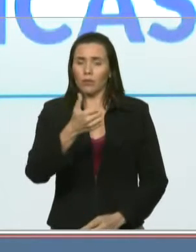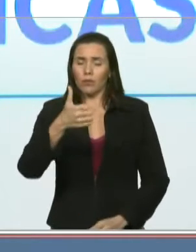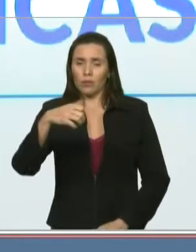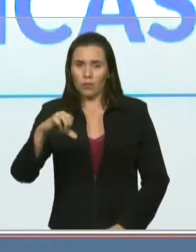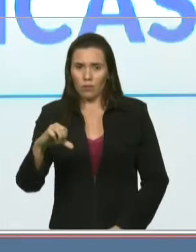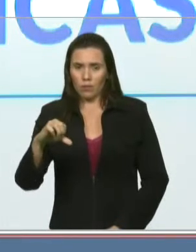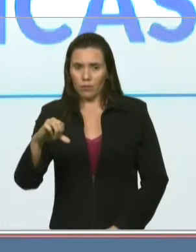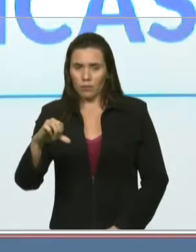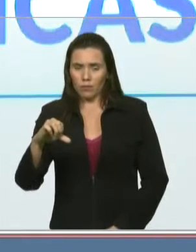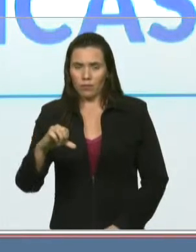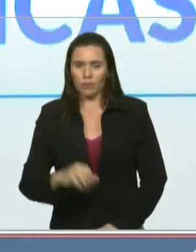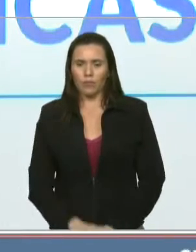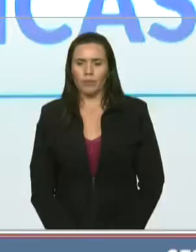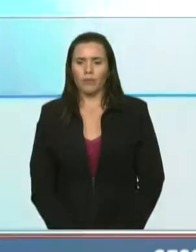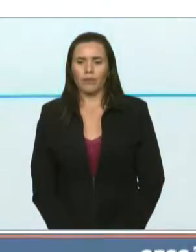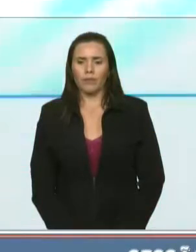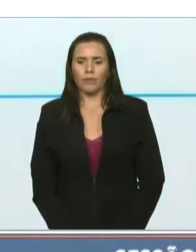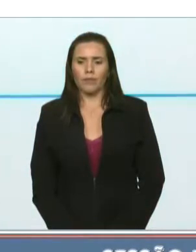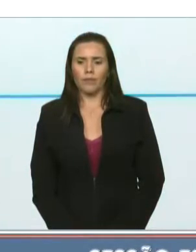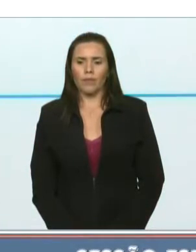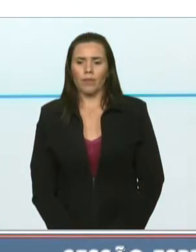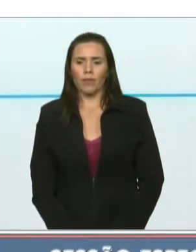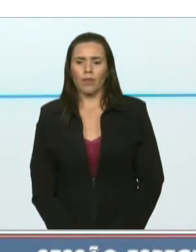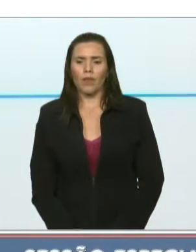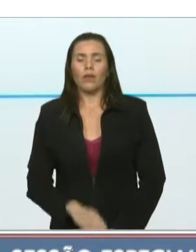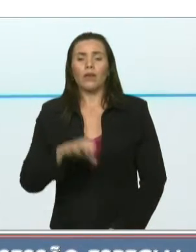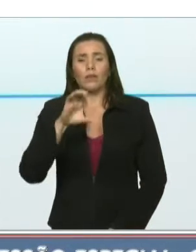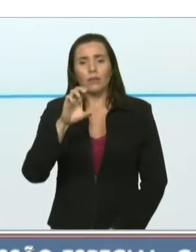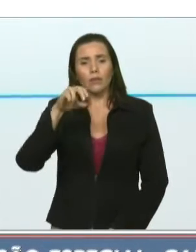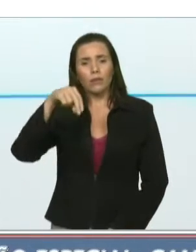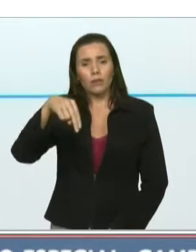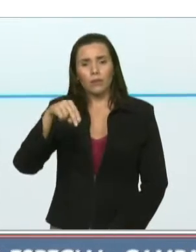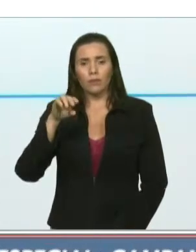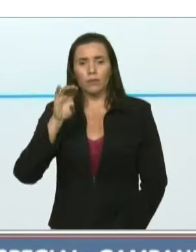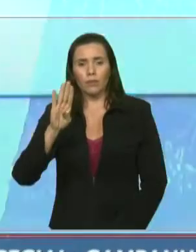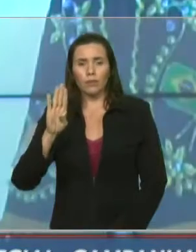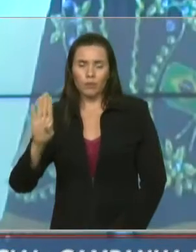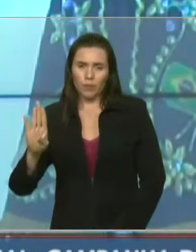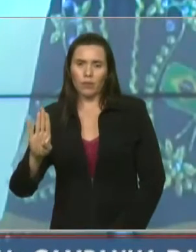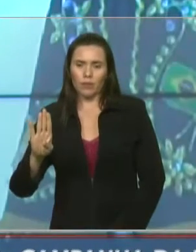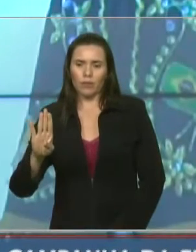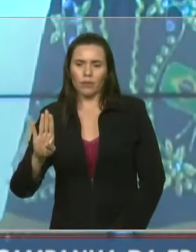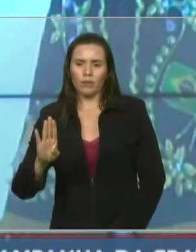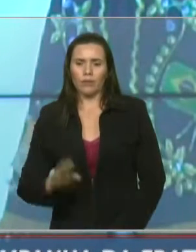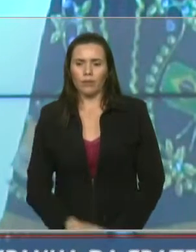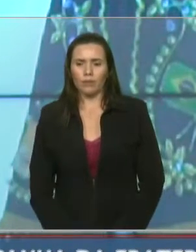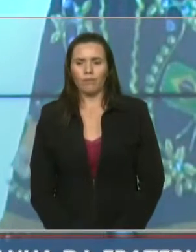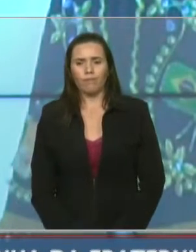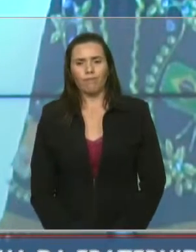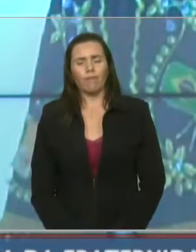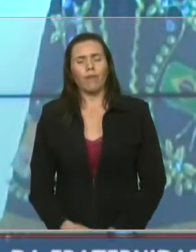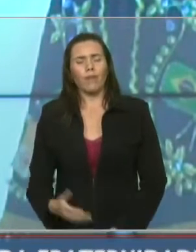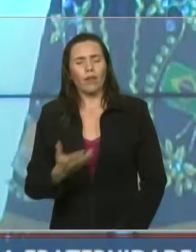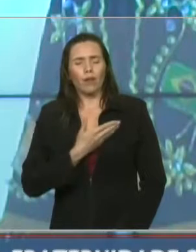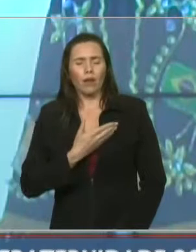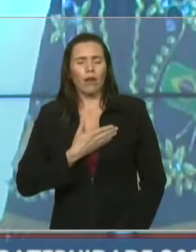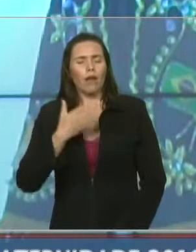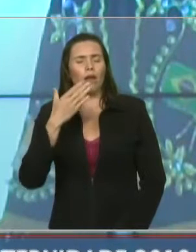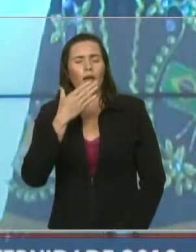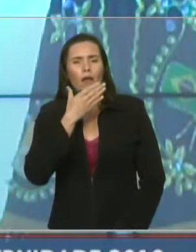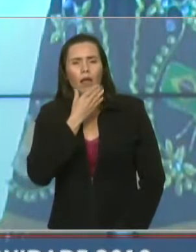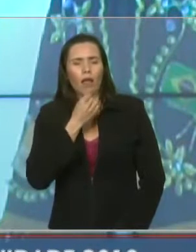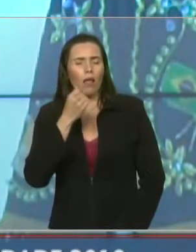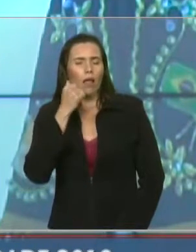Fraternidade e Políticas Públicas. Realização CNBB. Queridos irmãos e irmãs, no dia 14 de